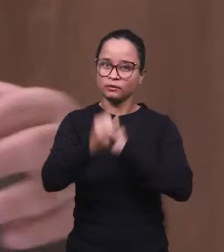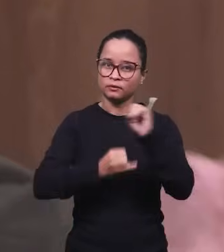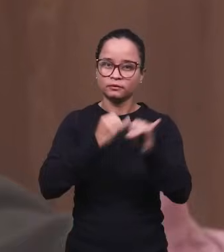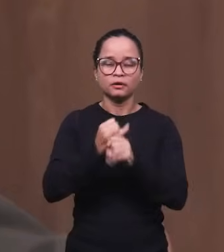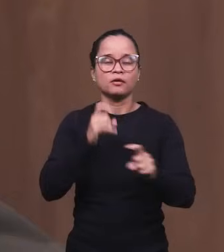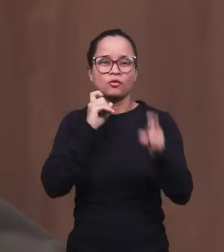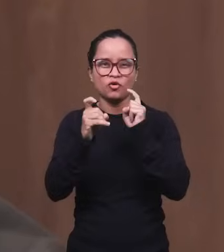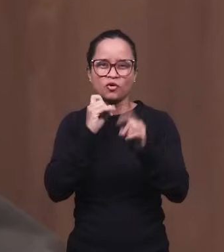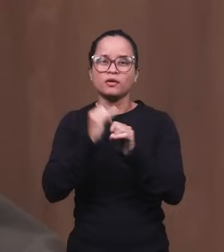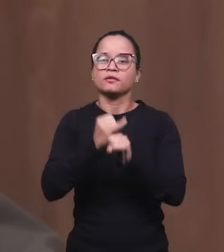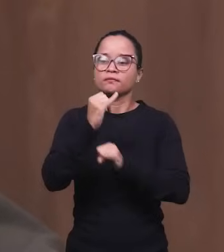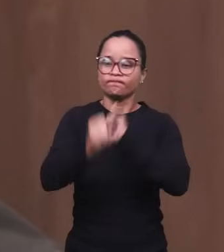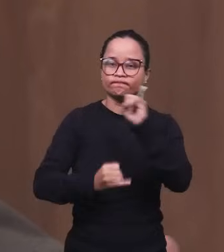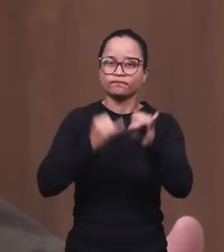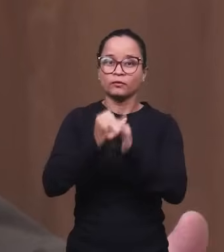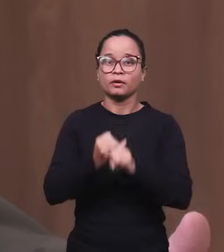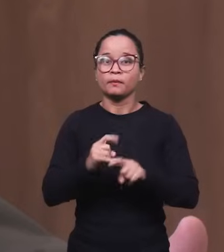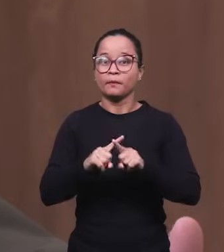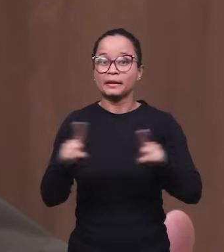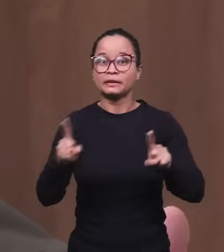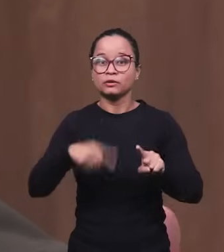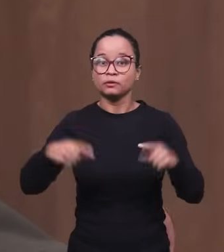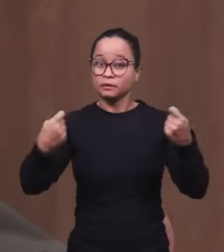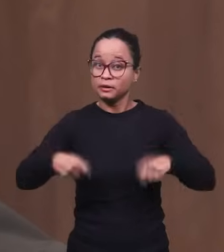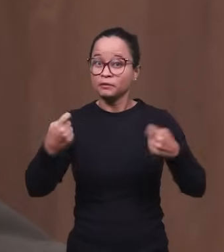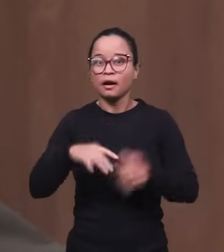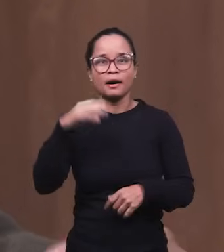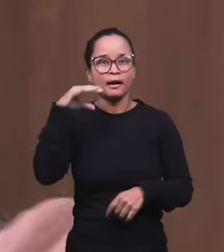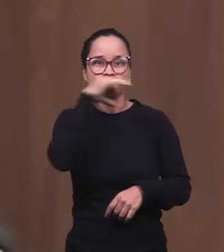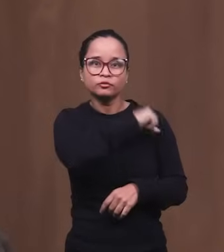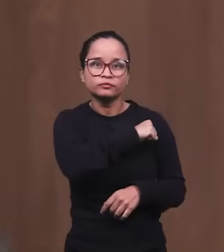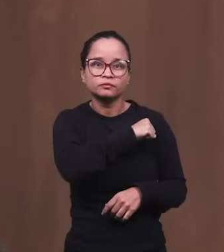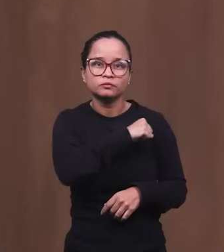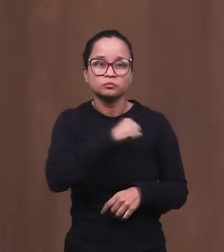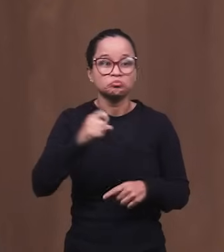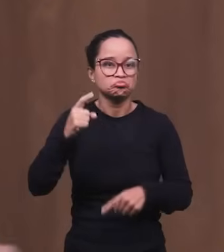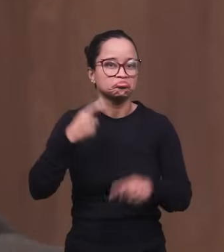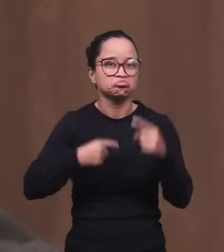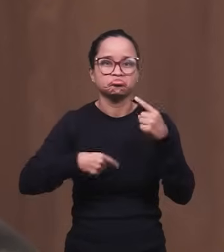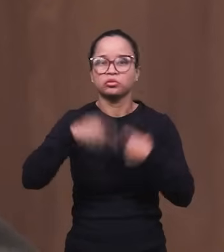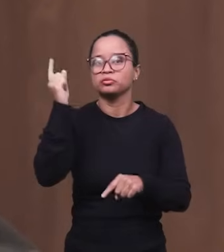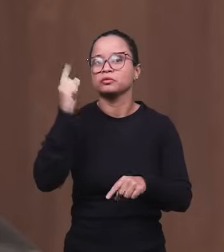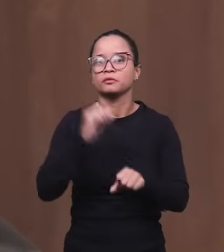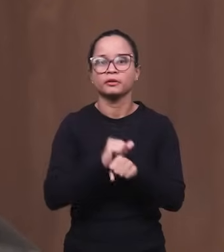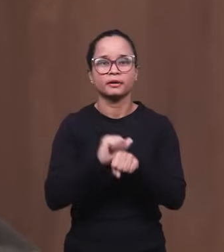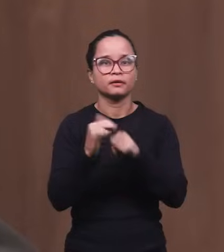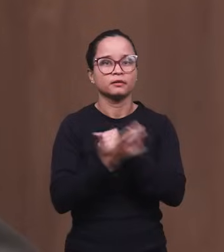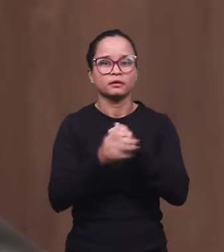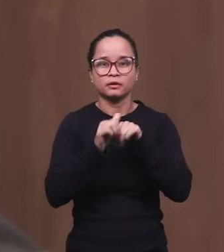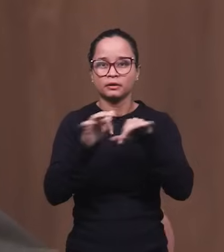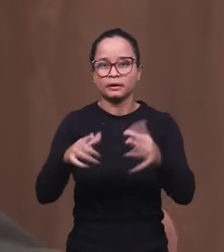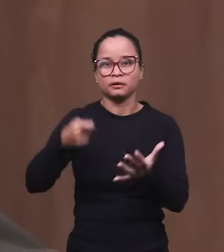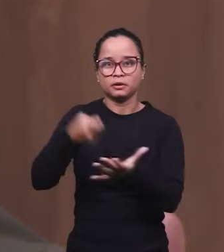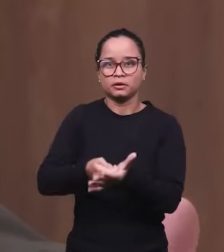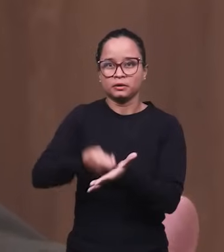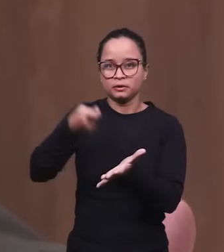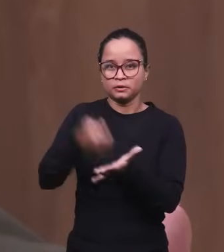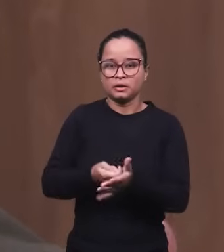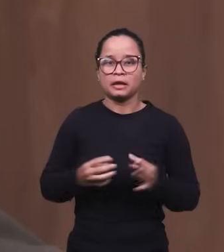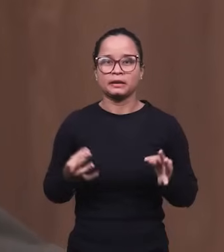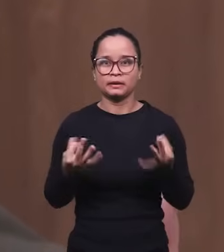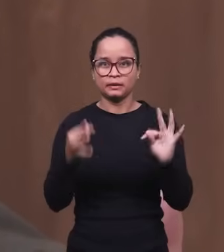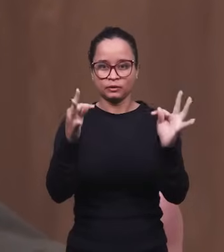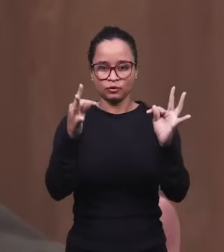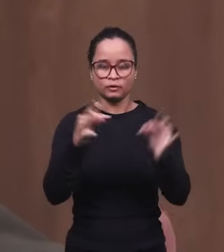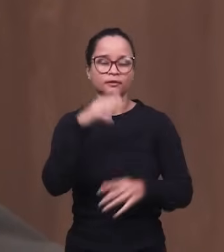as reuniões online, isso aí precisou dar uma acelerada. Exatamente. Por conta da pandemia. A pandemia forçou